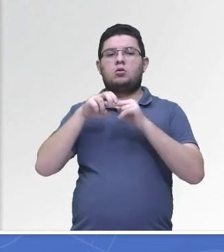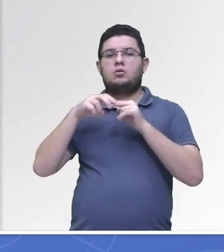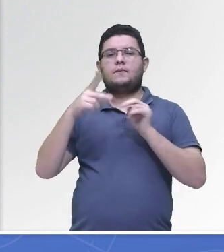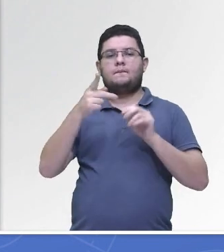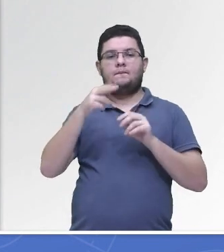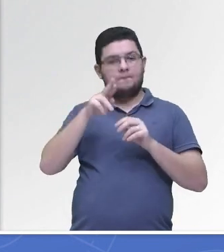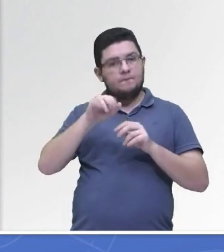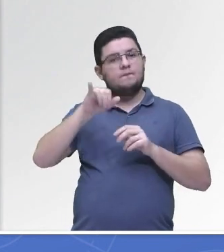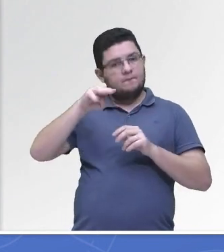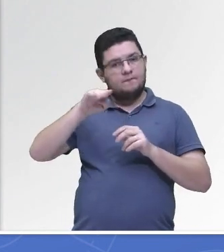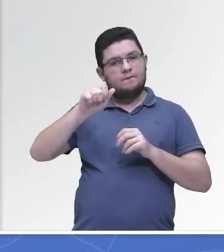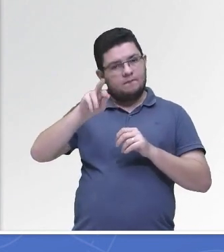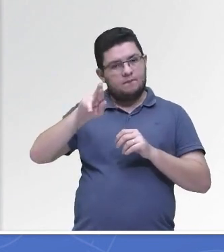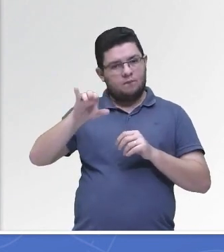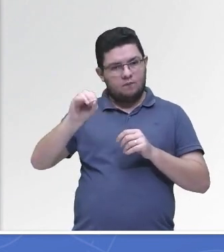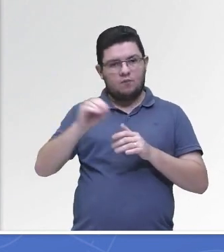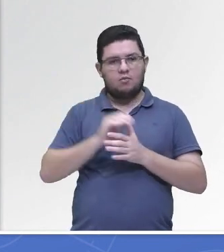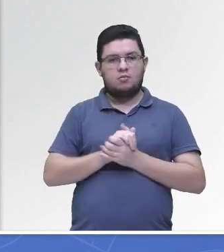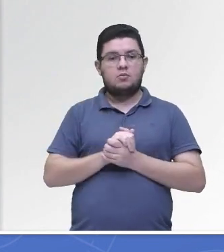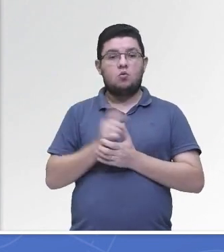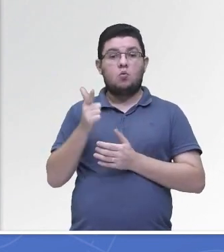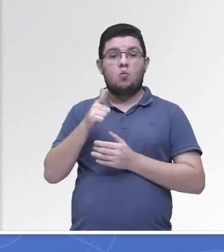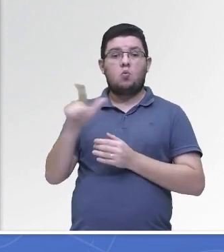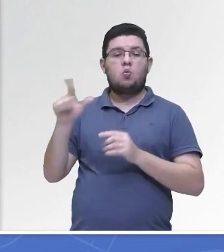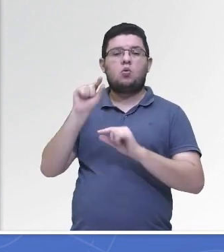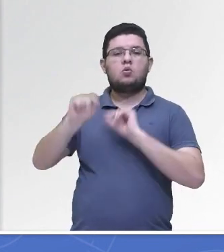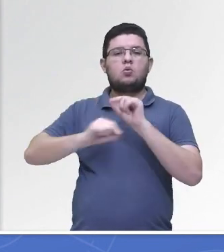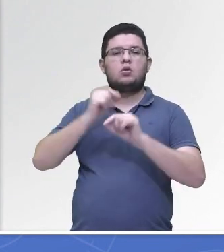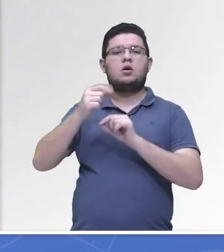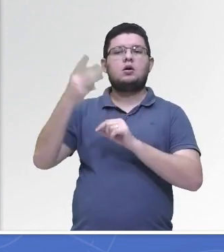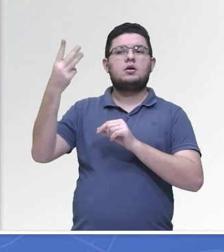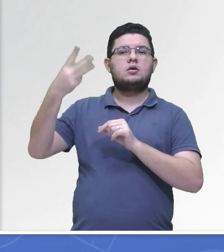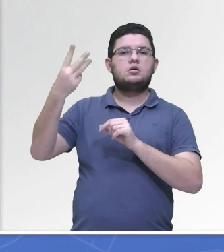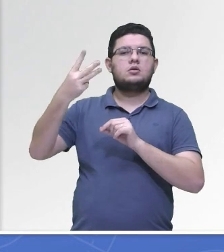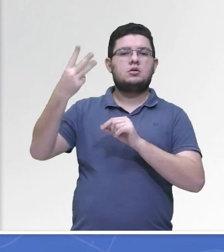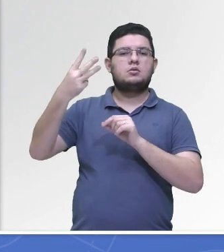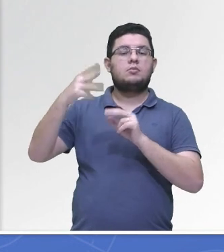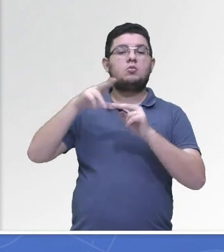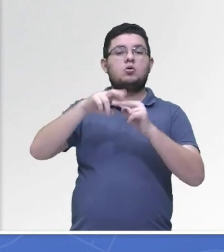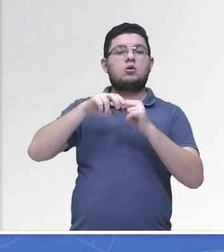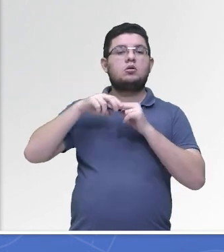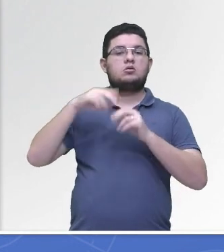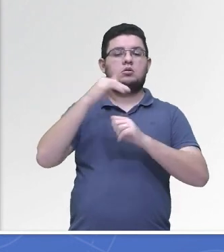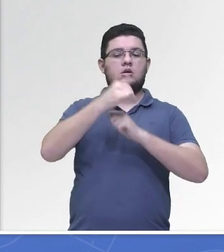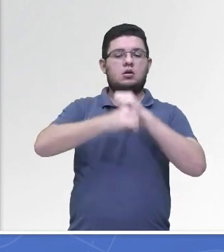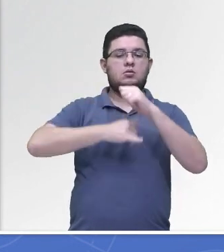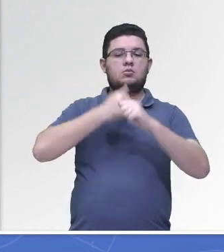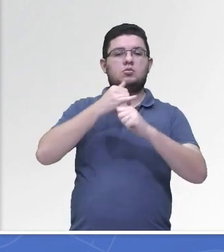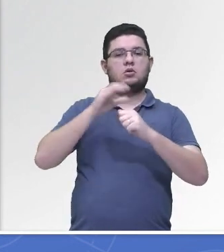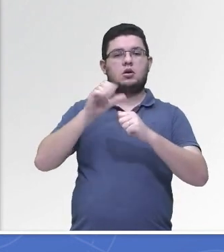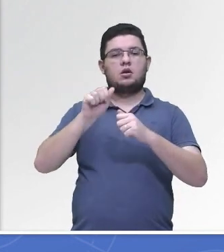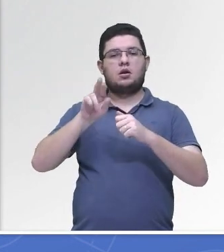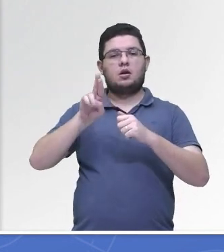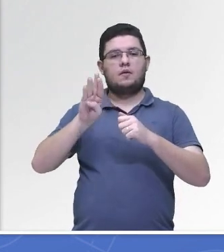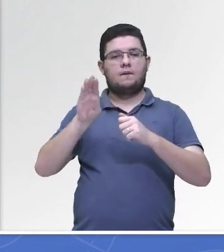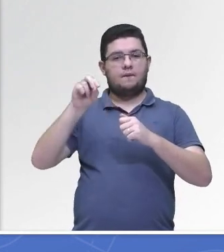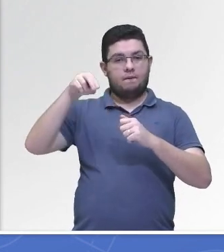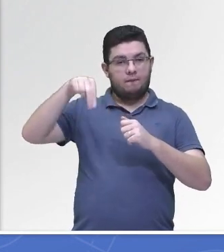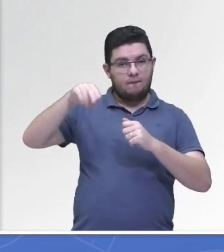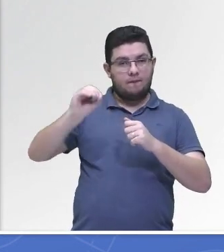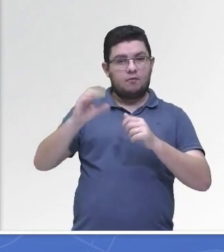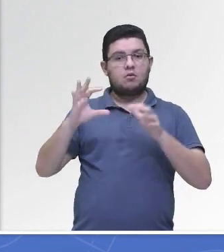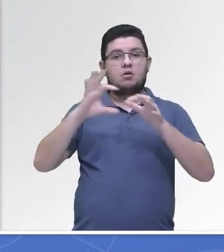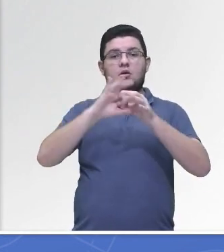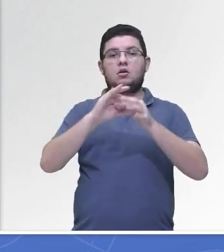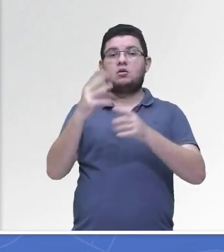chamados de terciários, porque eles estão ligados a 3 átomos de carbono. 1, 2, 3. Aqui também